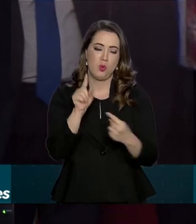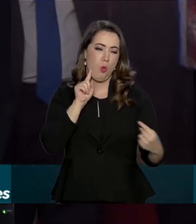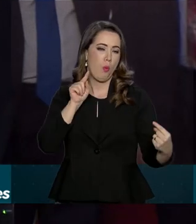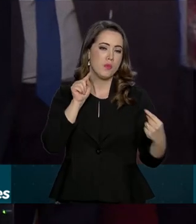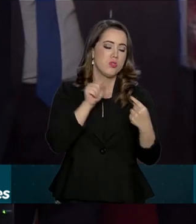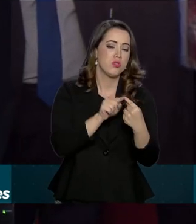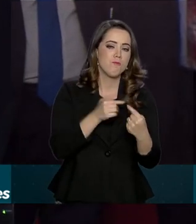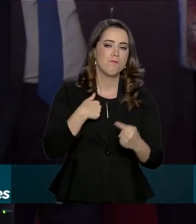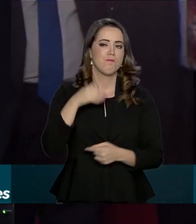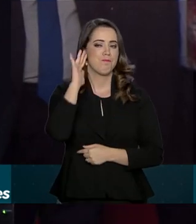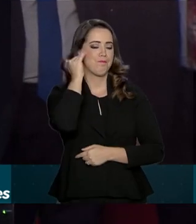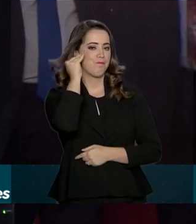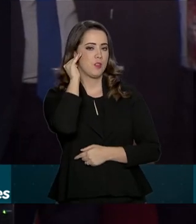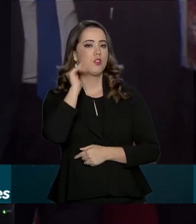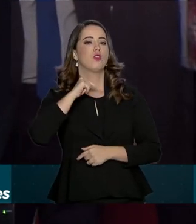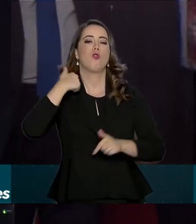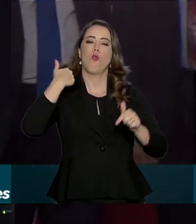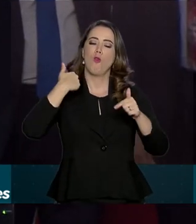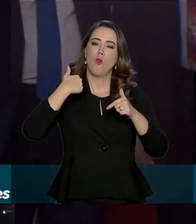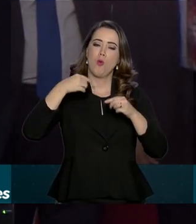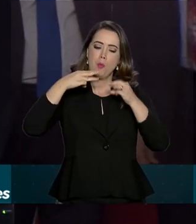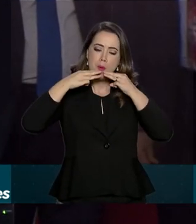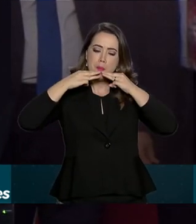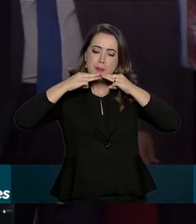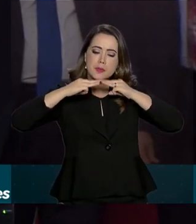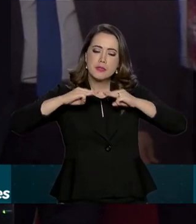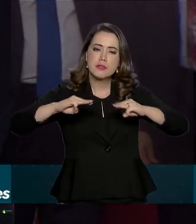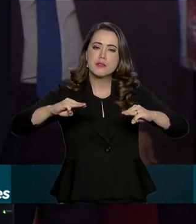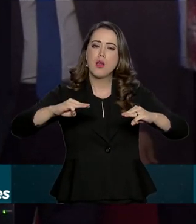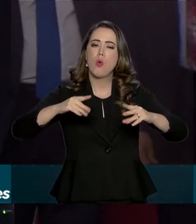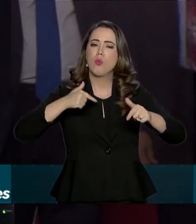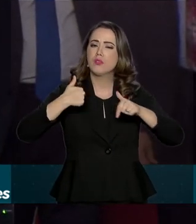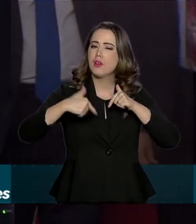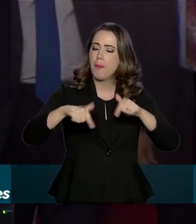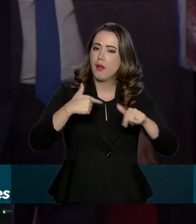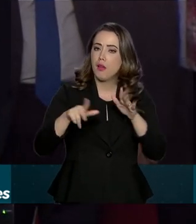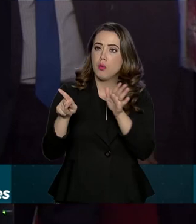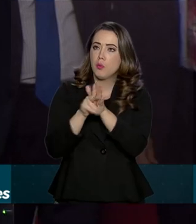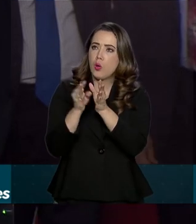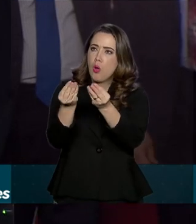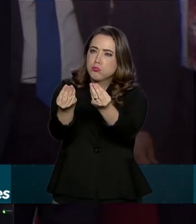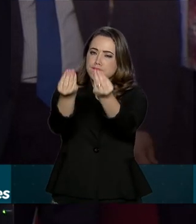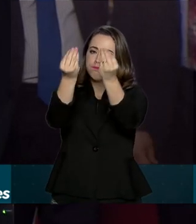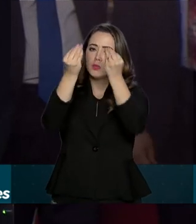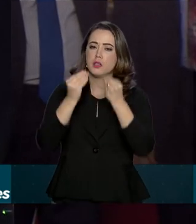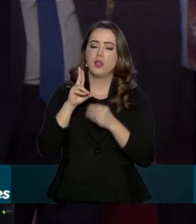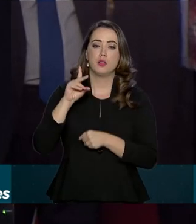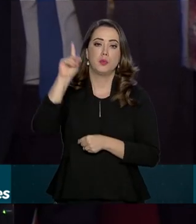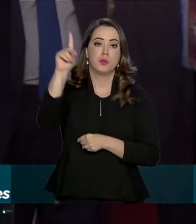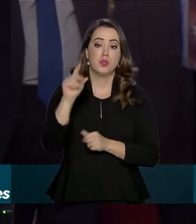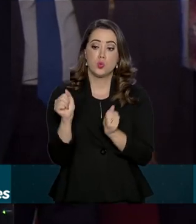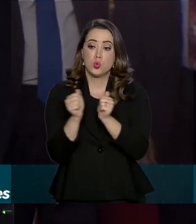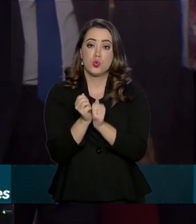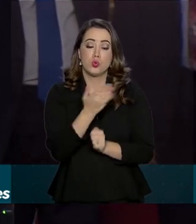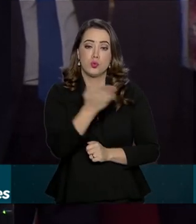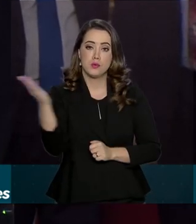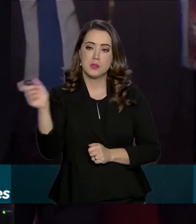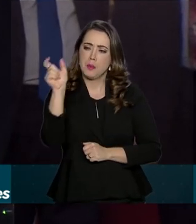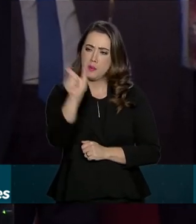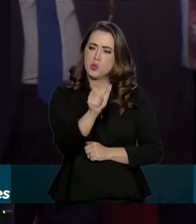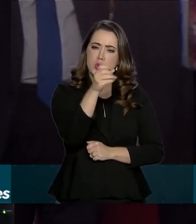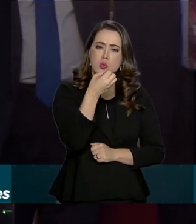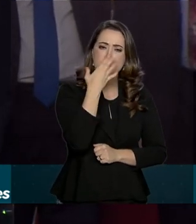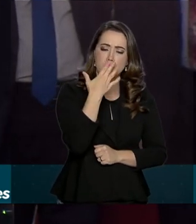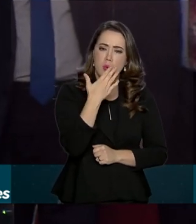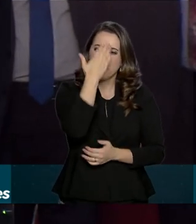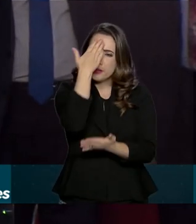entendo como uma missão de Deus. Que ao lado de vocês, de pessoas de bem,